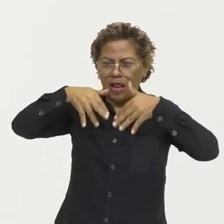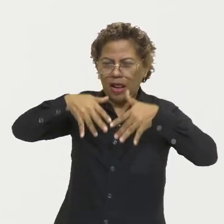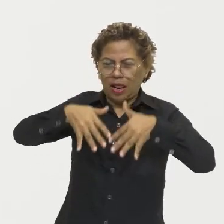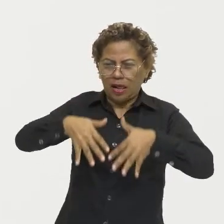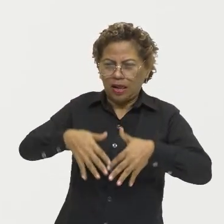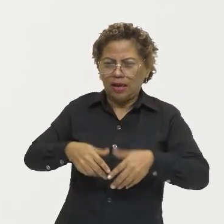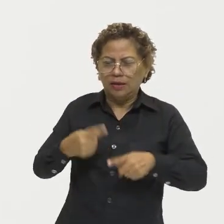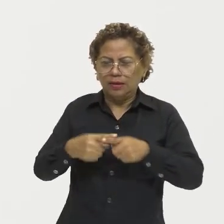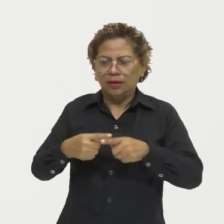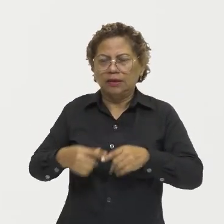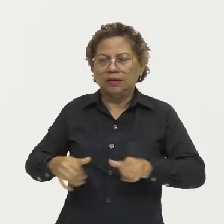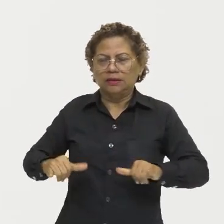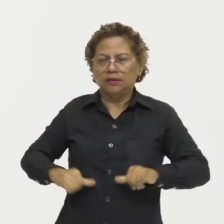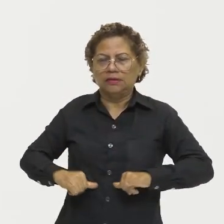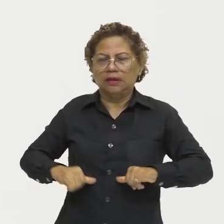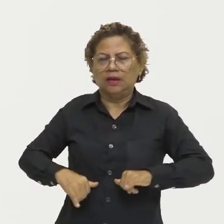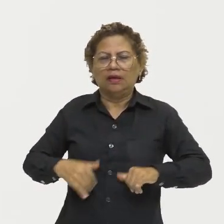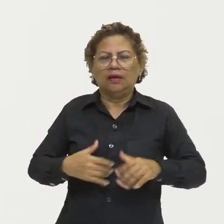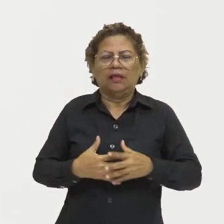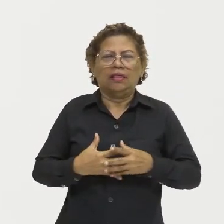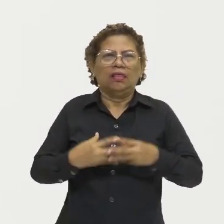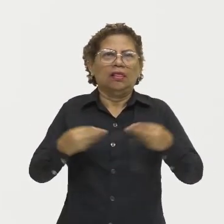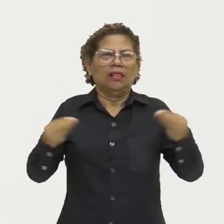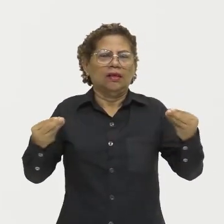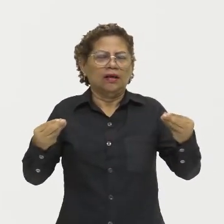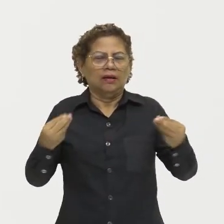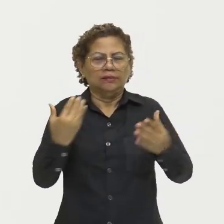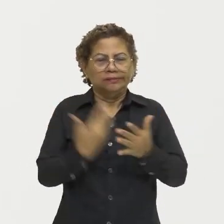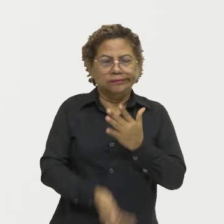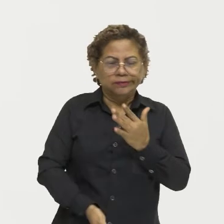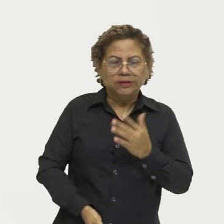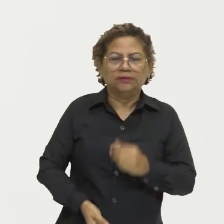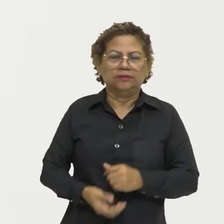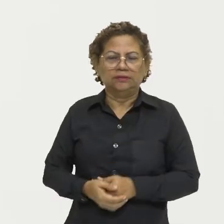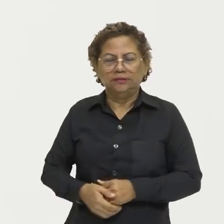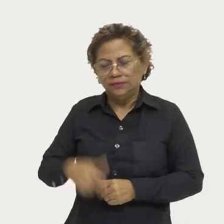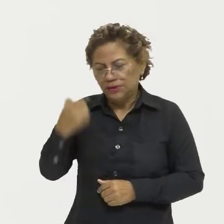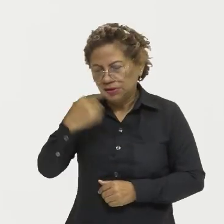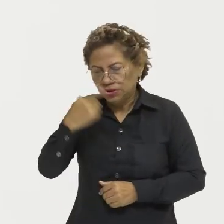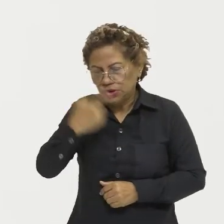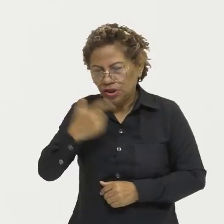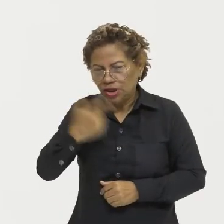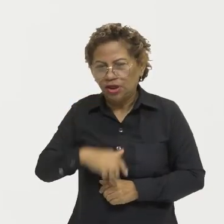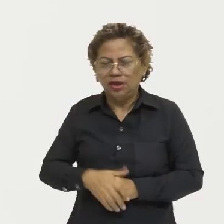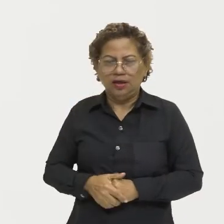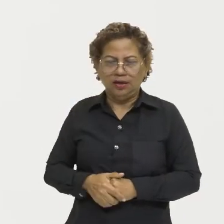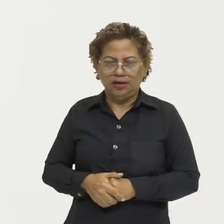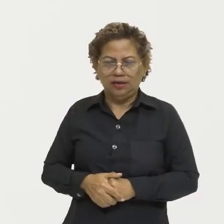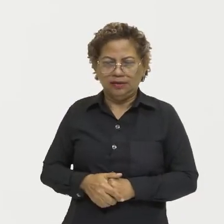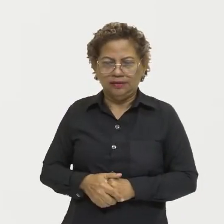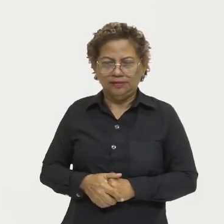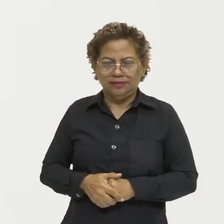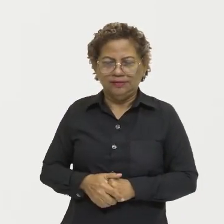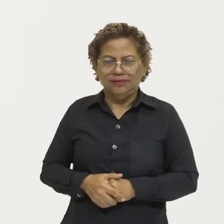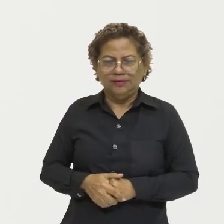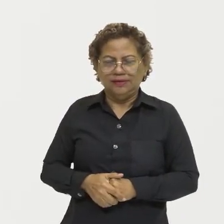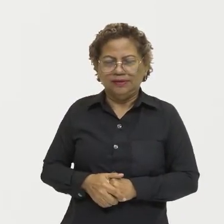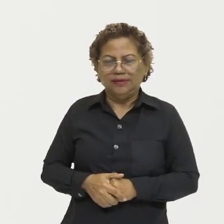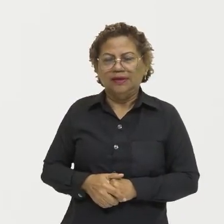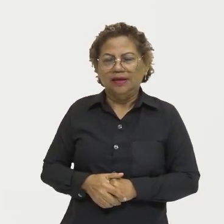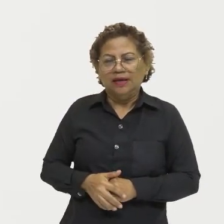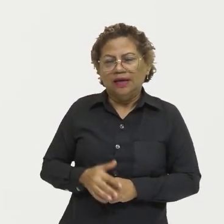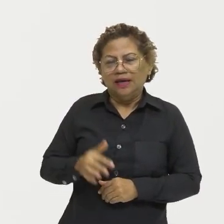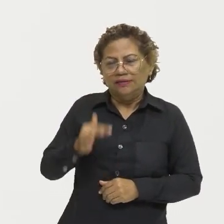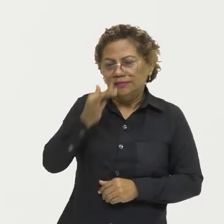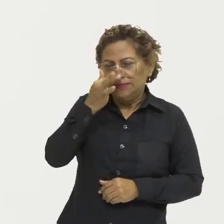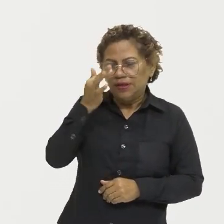Eu me sinto tão perdido. Choram as rosas. Então observem aí que ele está sofrendo